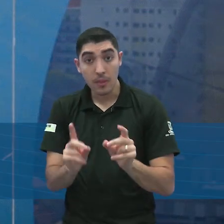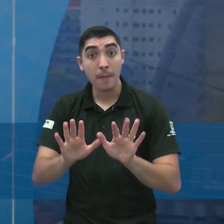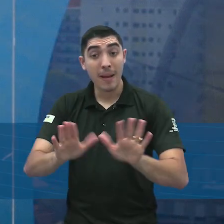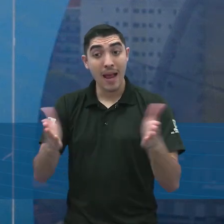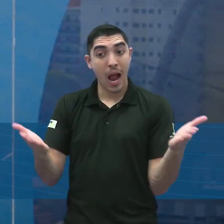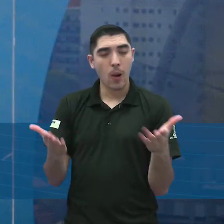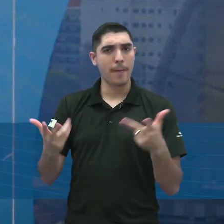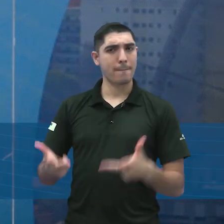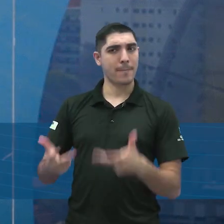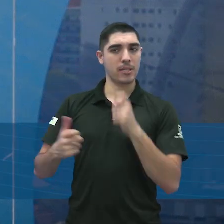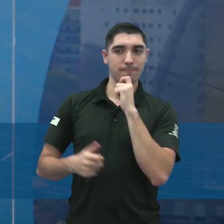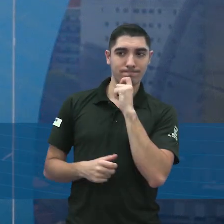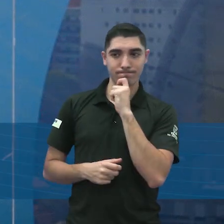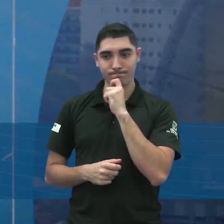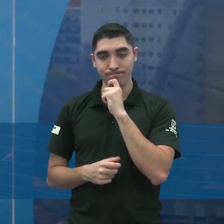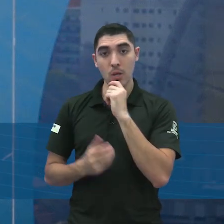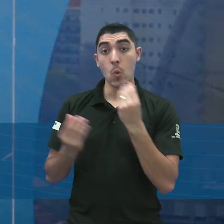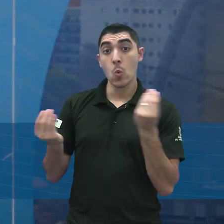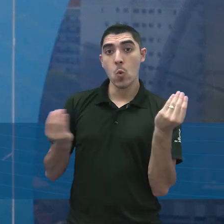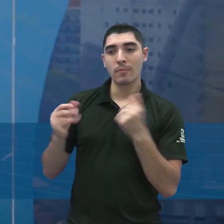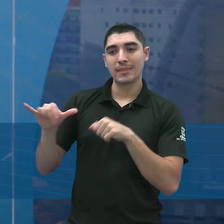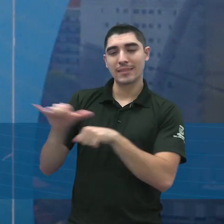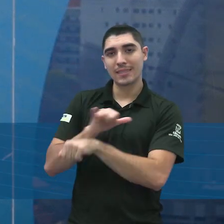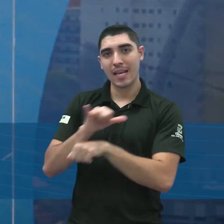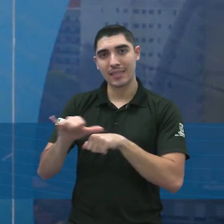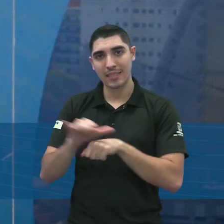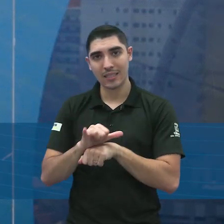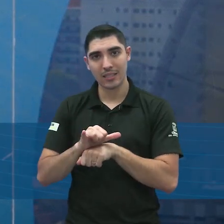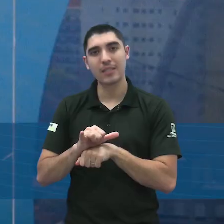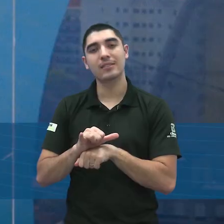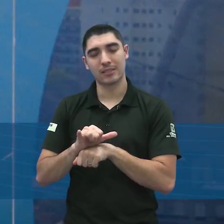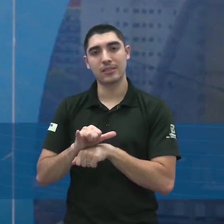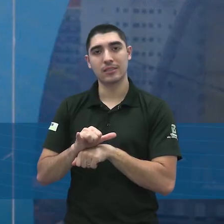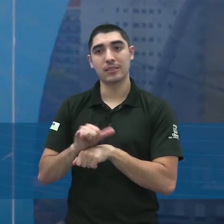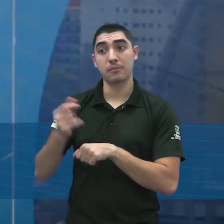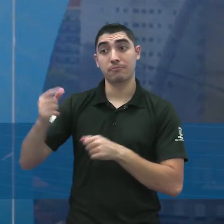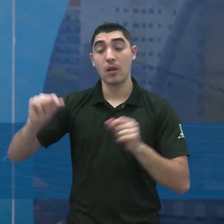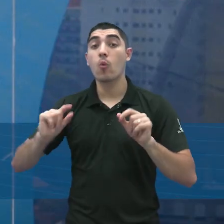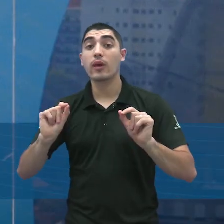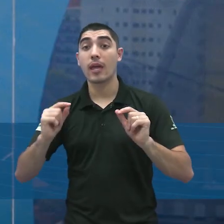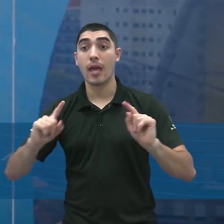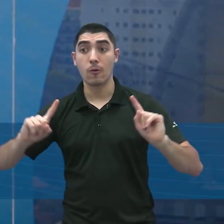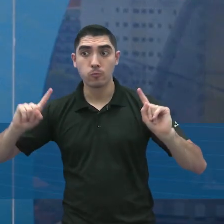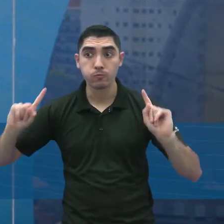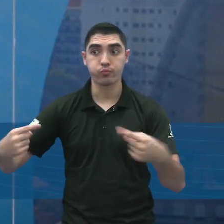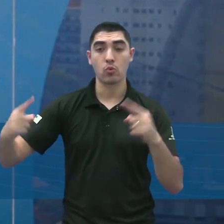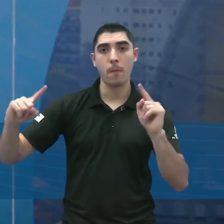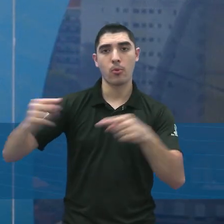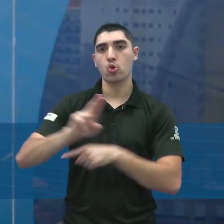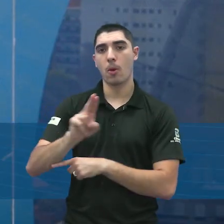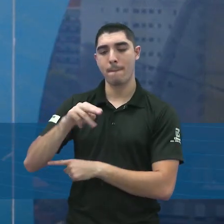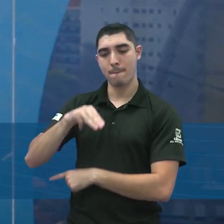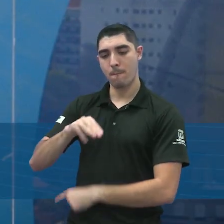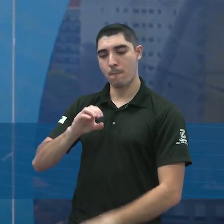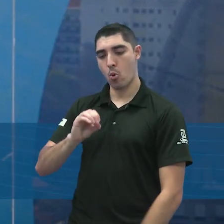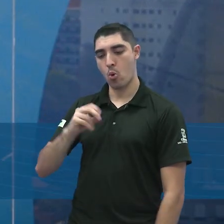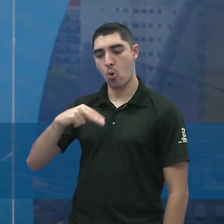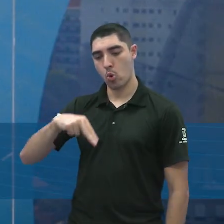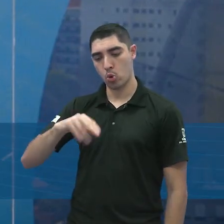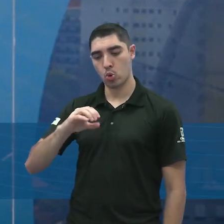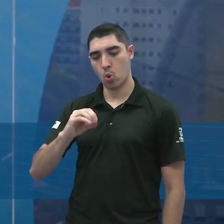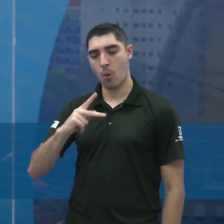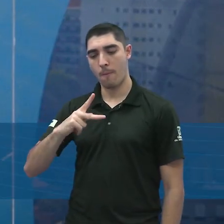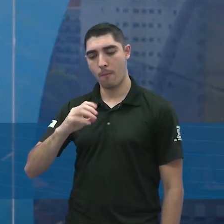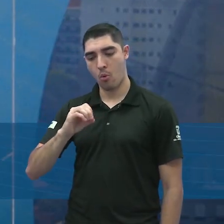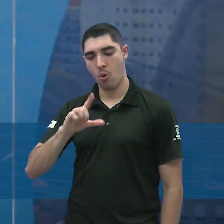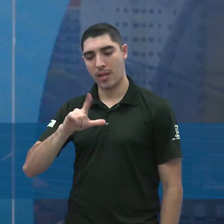a perceber que eles vão agir num conceito chamado de competição monopolística. O que seria isso?